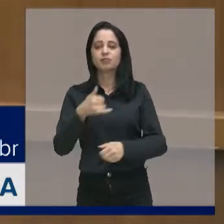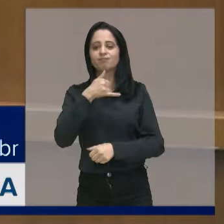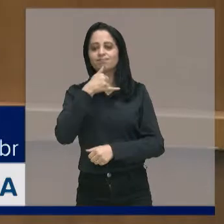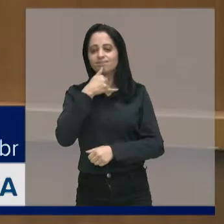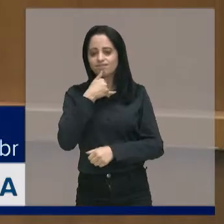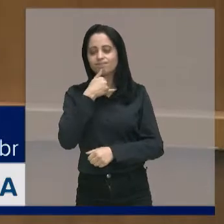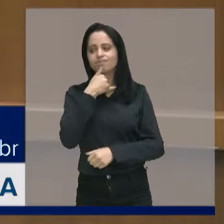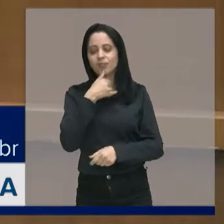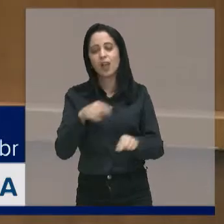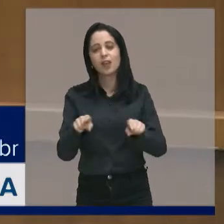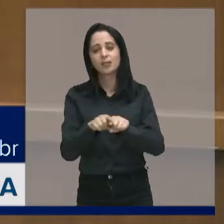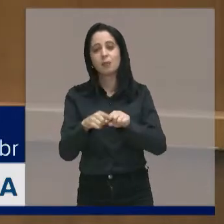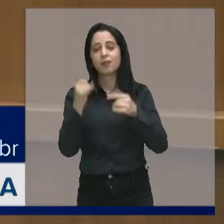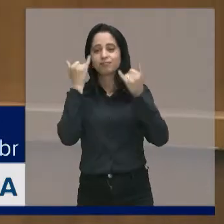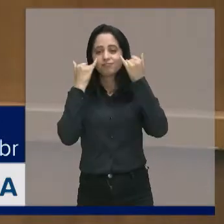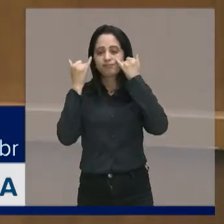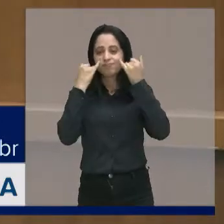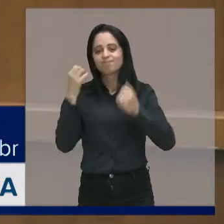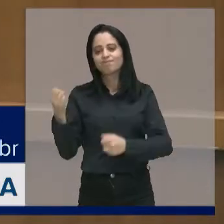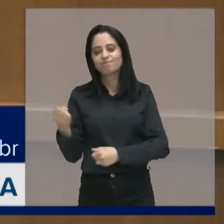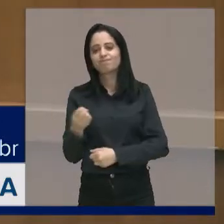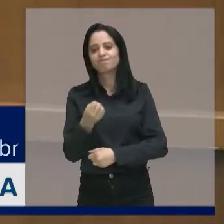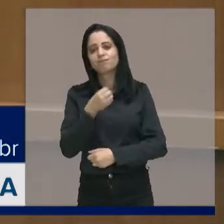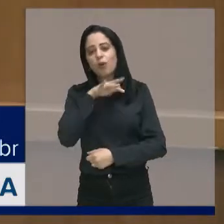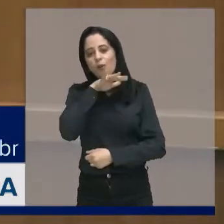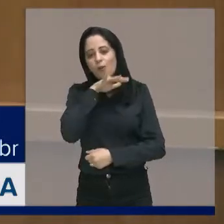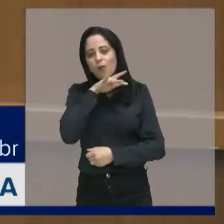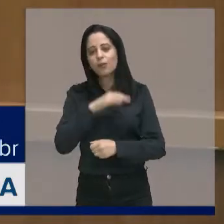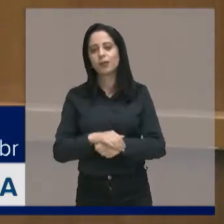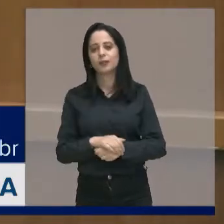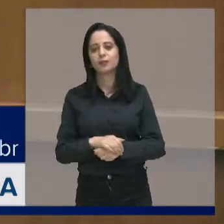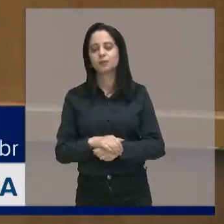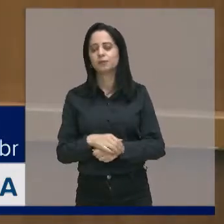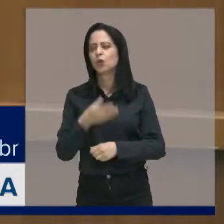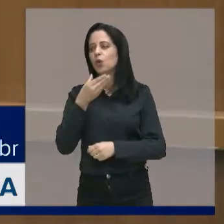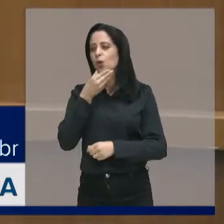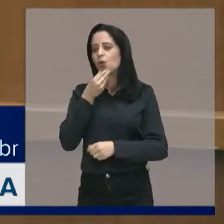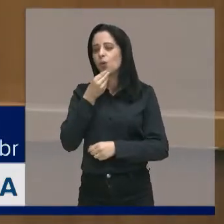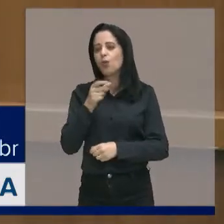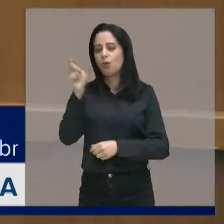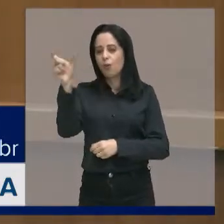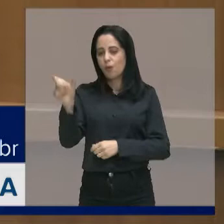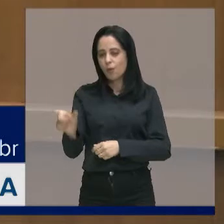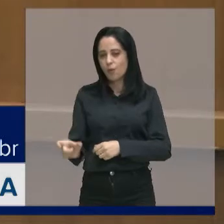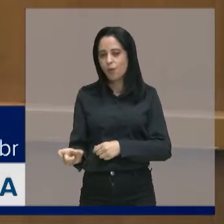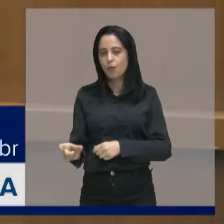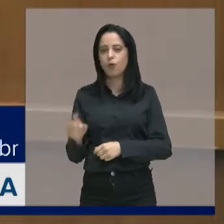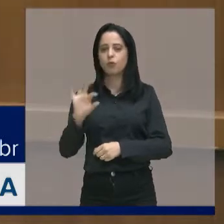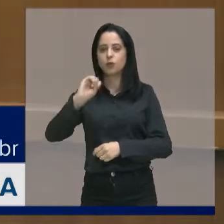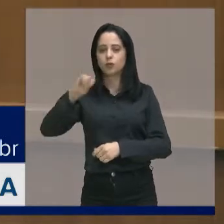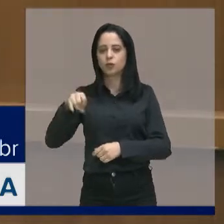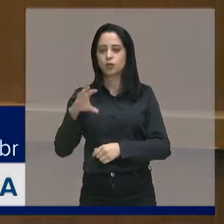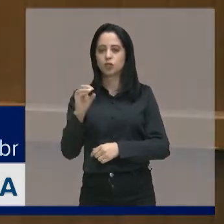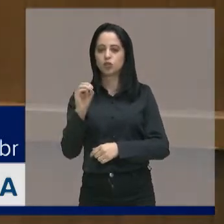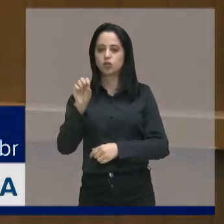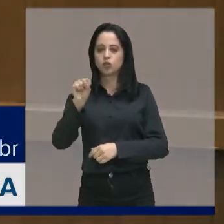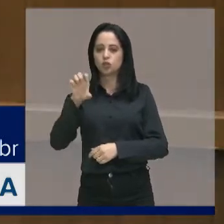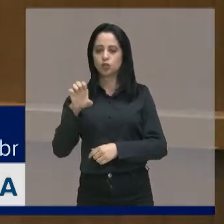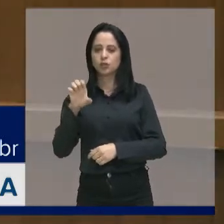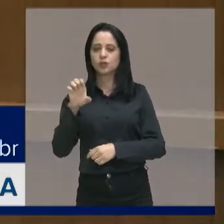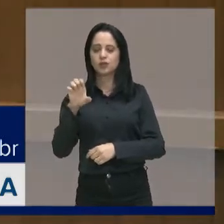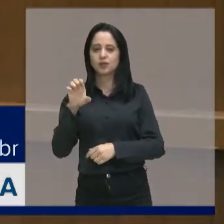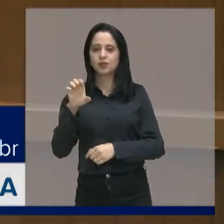recebemos notícias ruins, né? O falecimento do nosso amigo taxista José Firmino Santos, nascido em